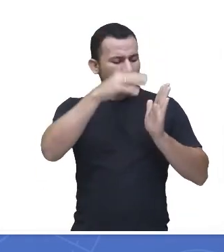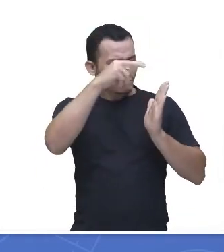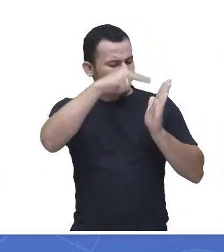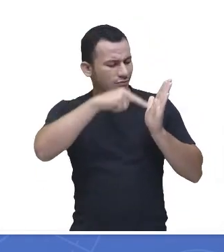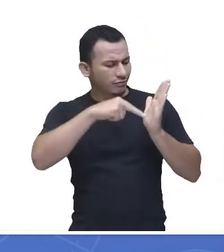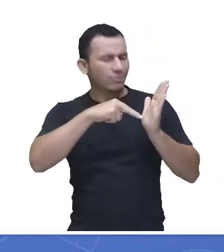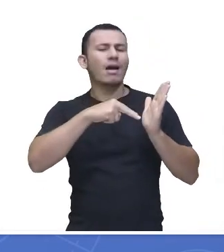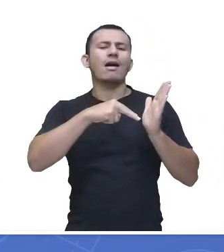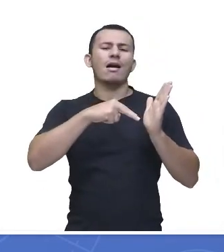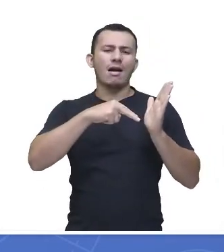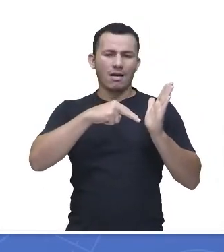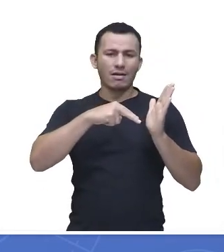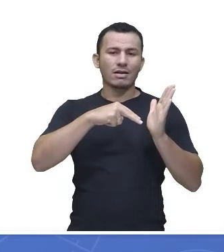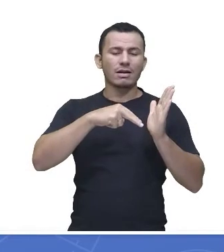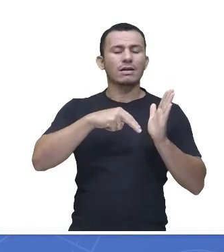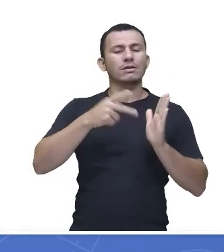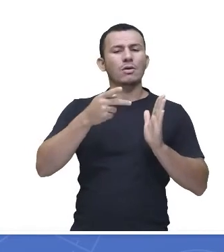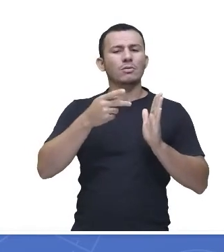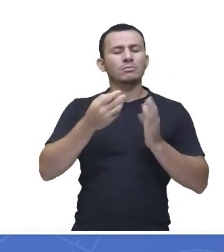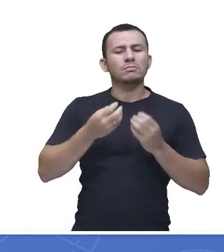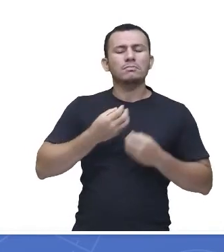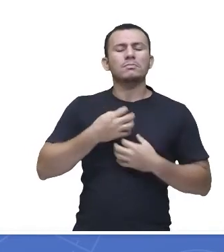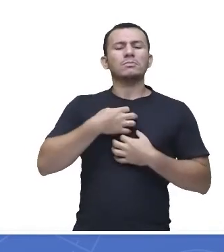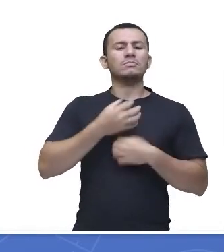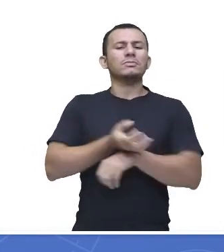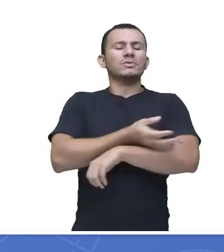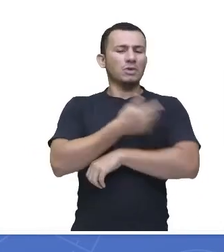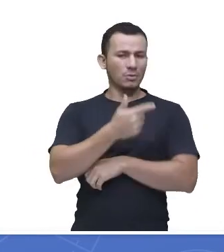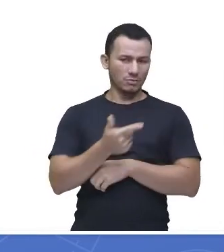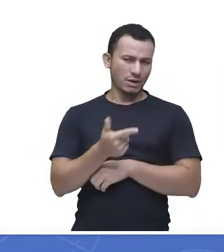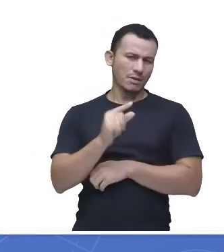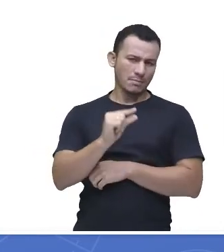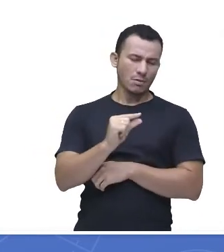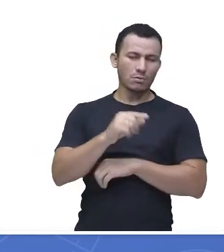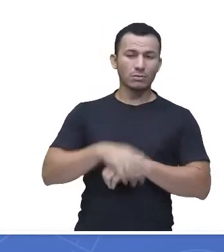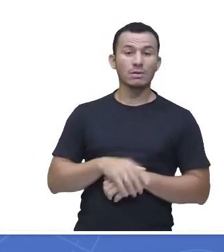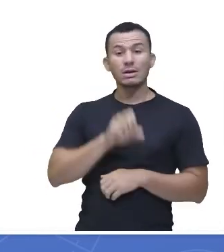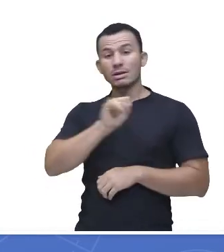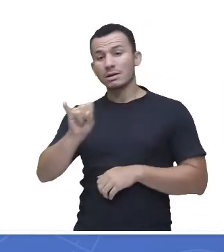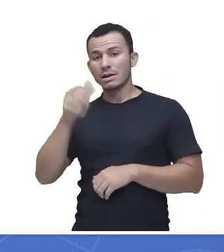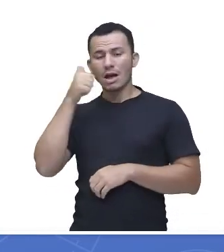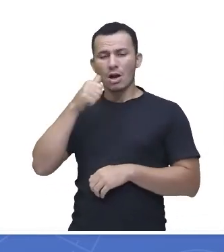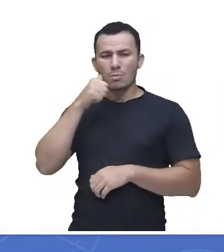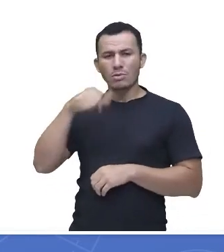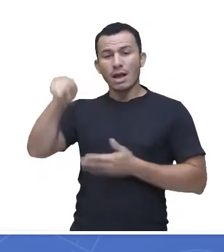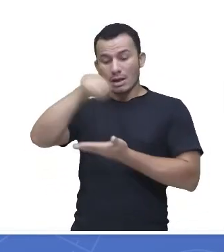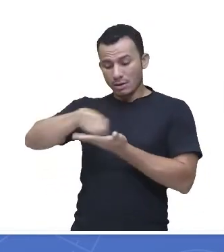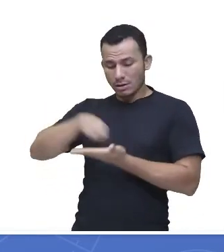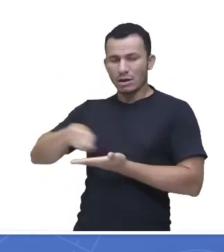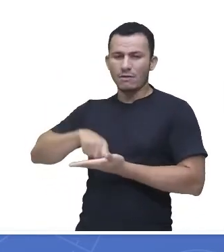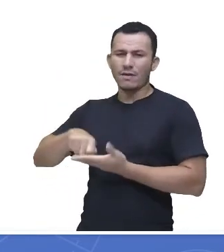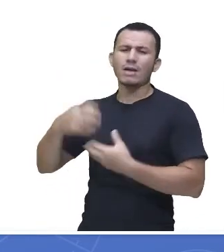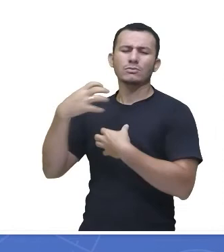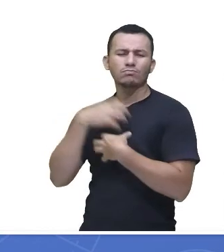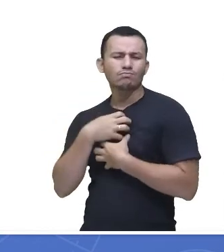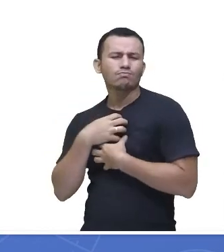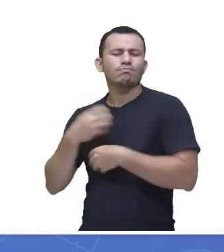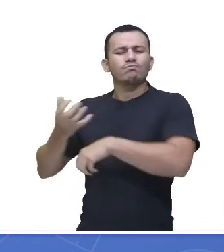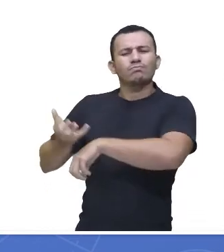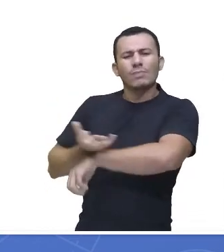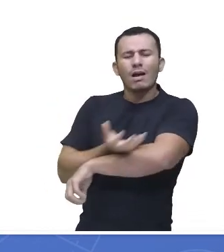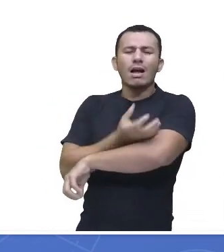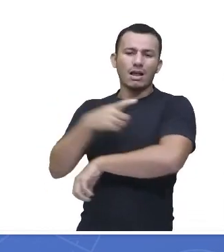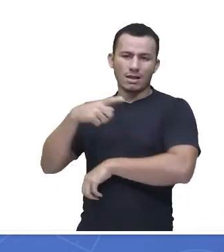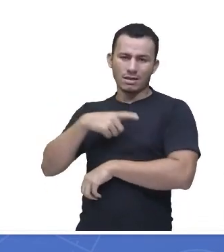menos subjetivo, né? E uma escritora, uma mulher, ela seria mais subjetiva, aquele da piegas,